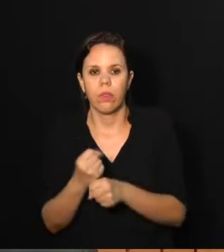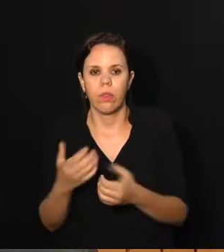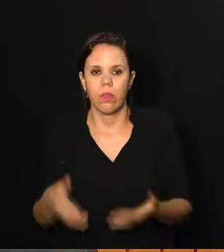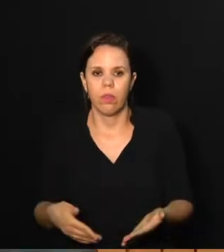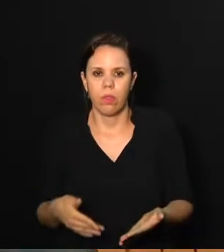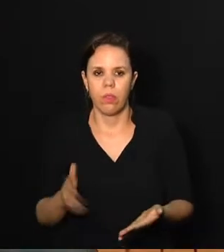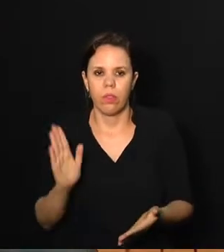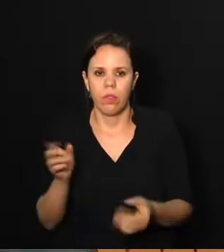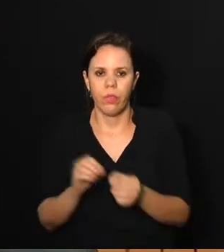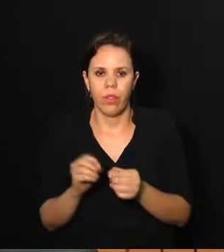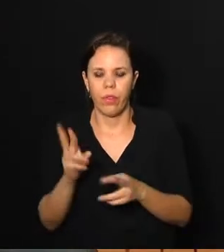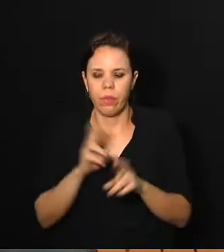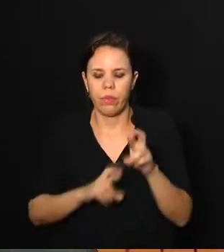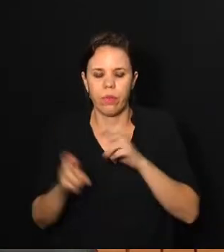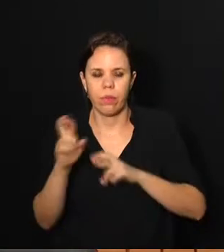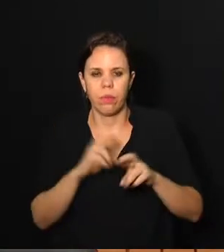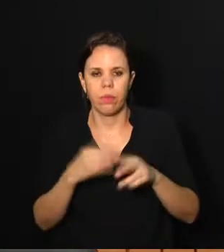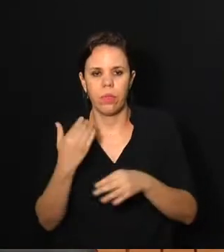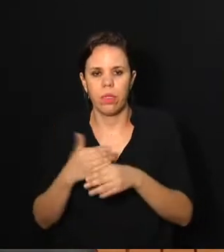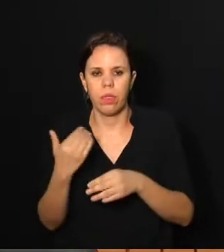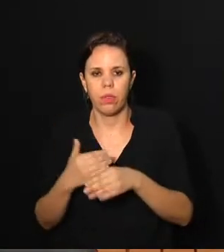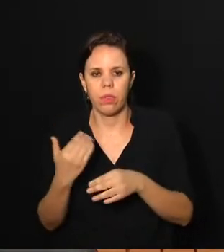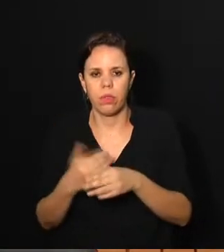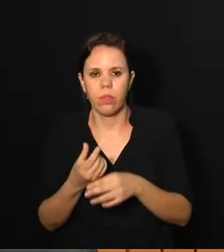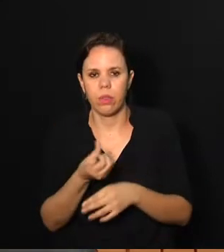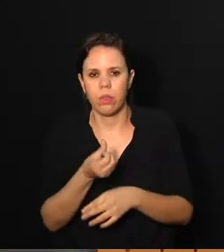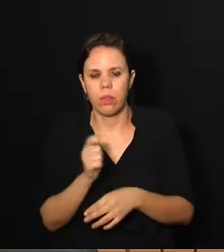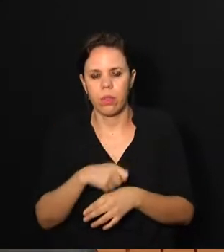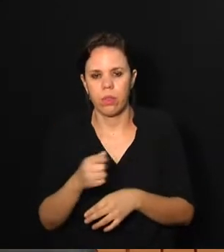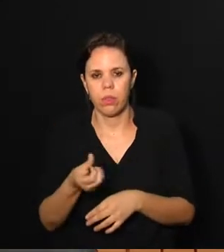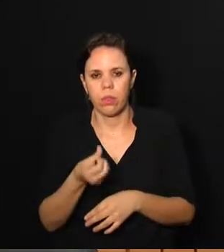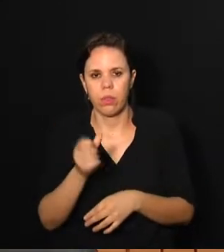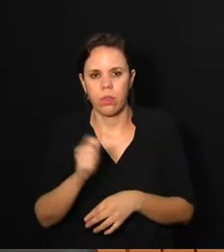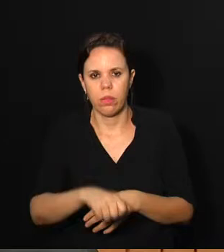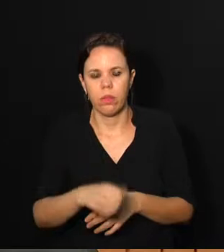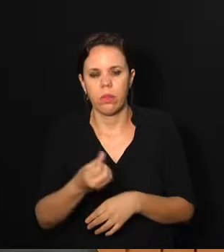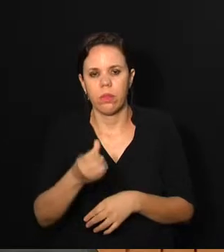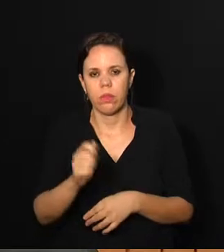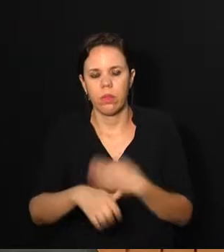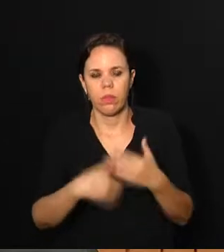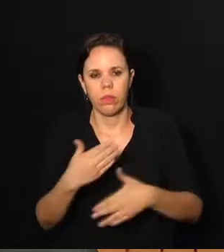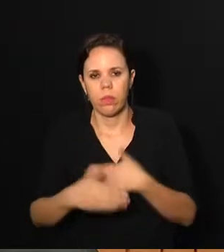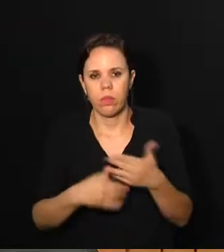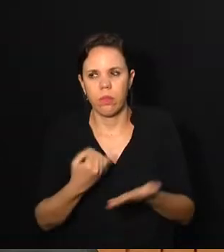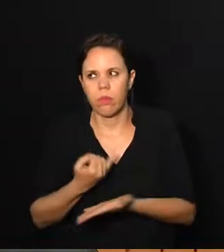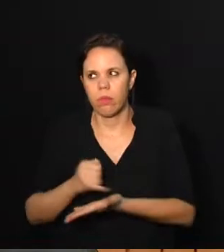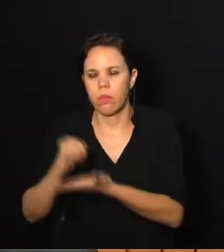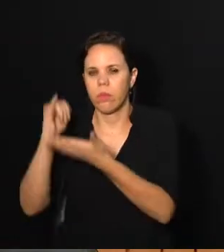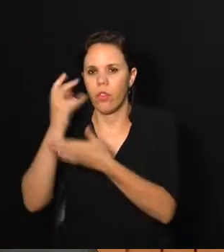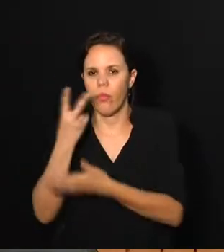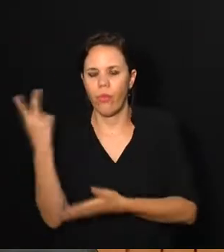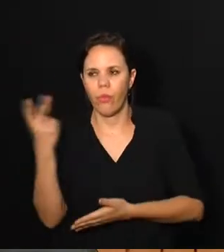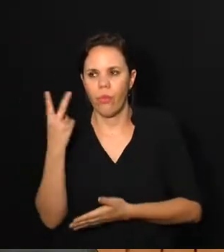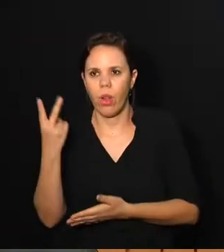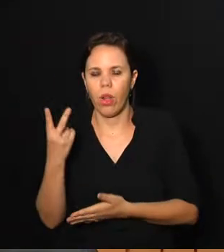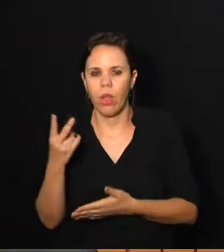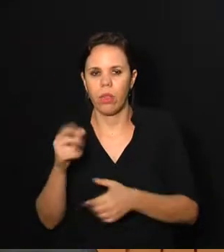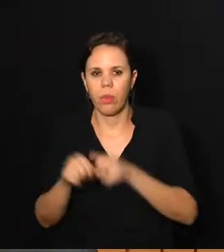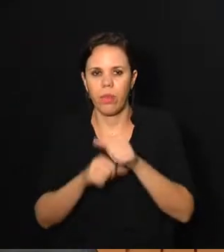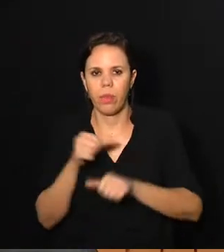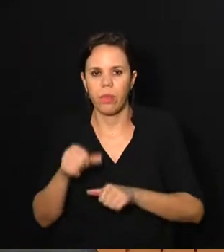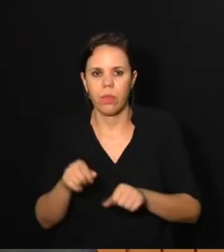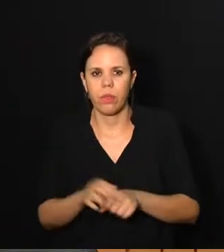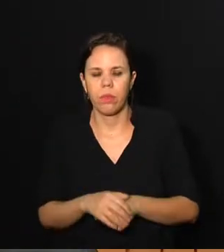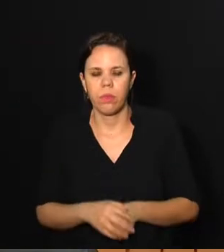a obra já foi revista, porque a cada 6 meses, com o processo inflacionário, o valor da obra vai sofrendo